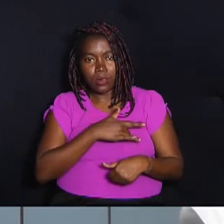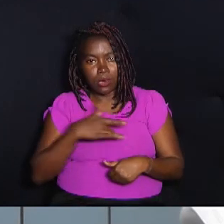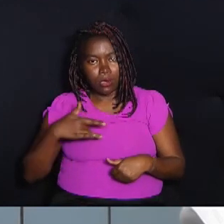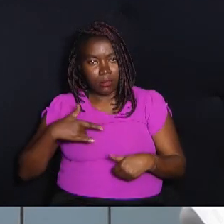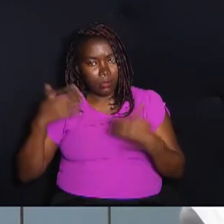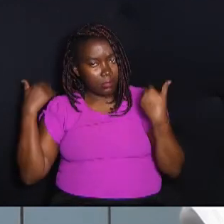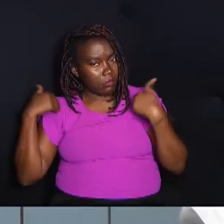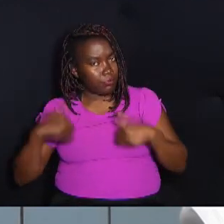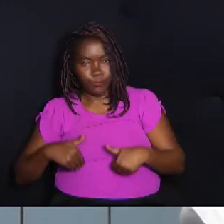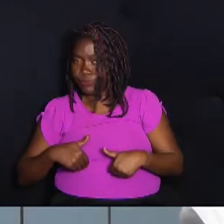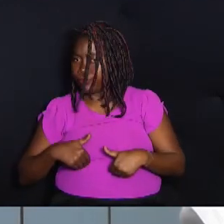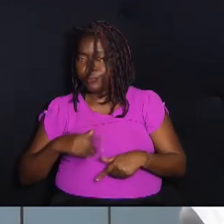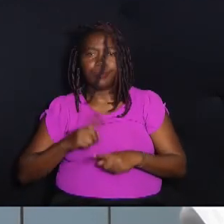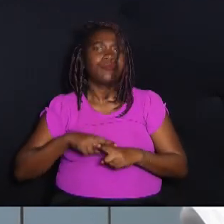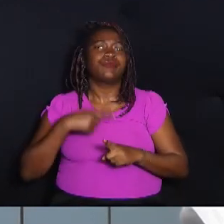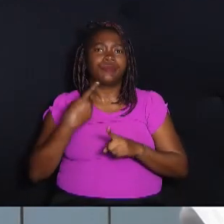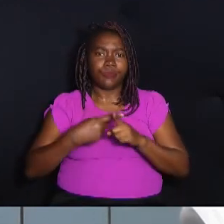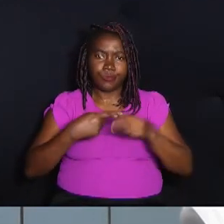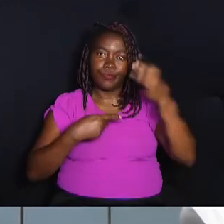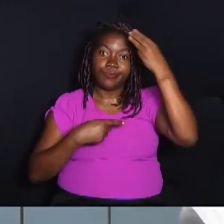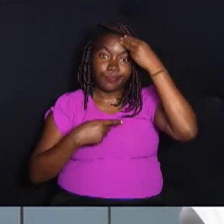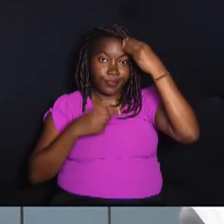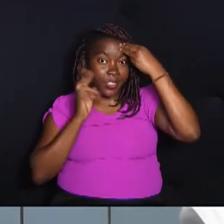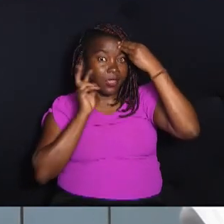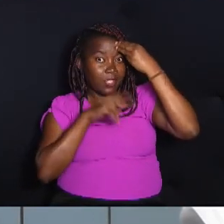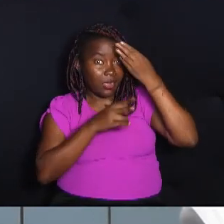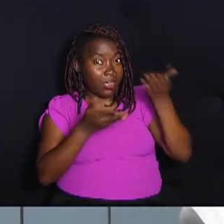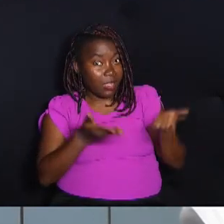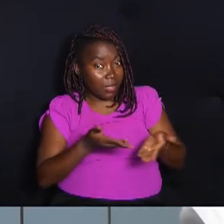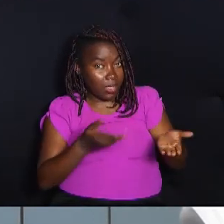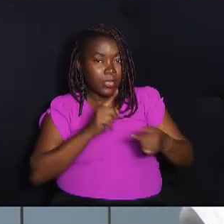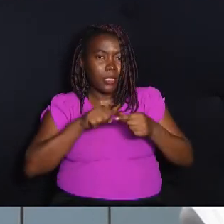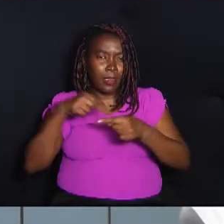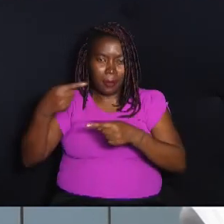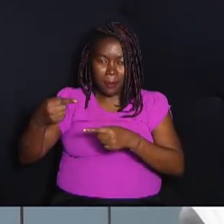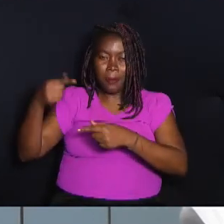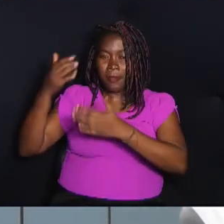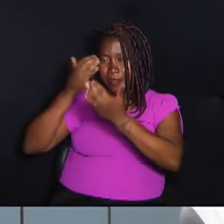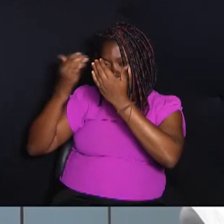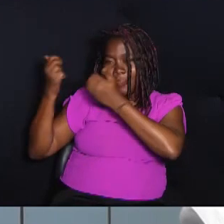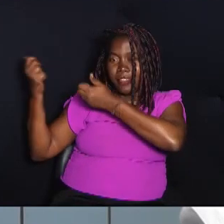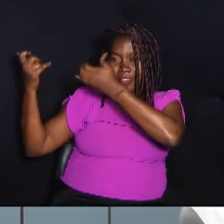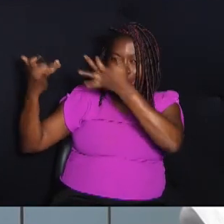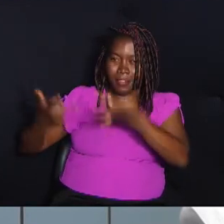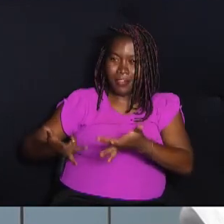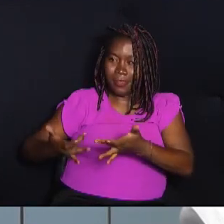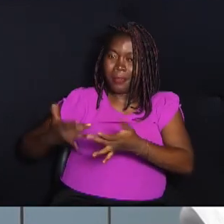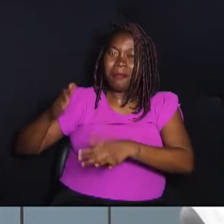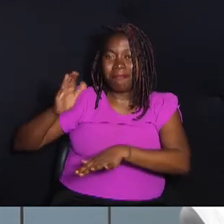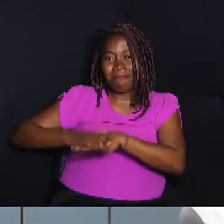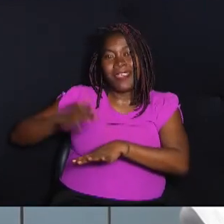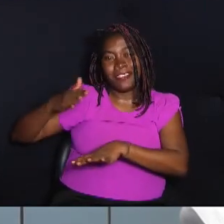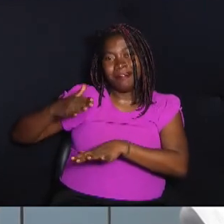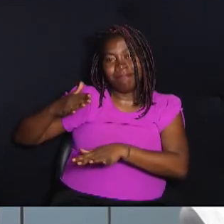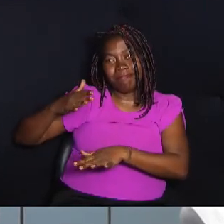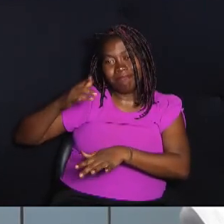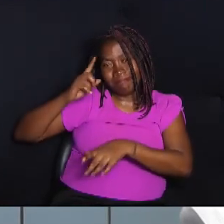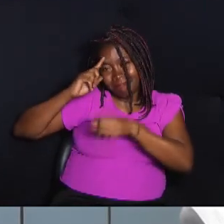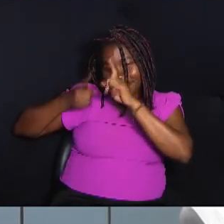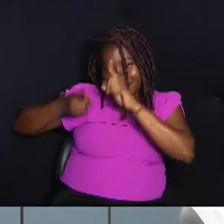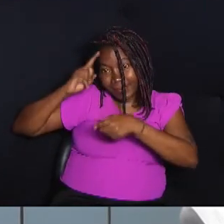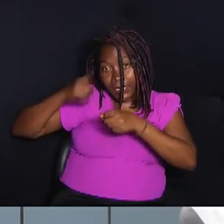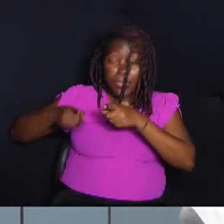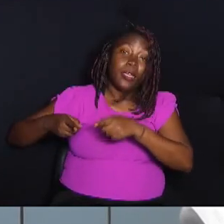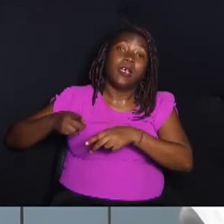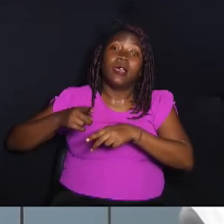da saúde mental, que é o que nós estamos vendo agora. Sim. Depois acho que a Lucimária pode falar com talvez um pouco mais de propriedade. Apesar